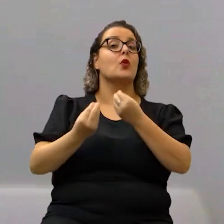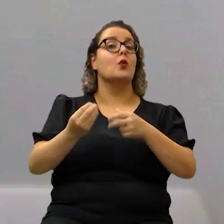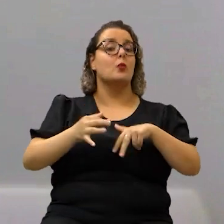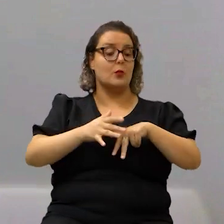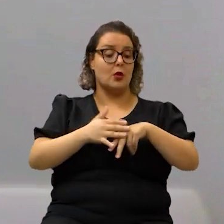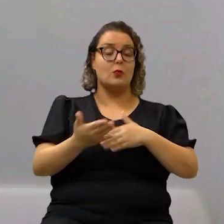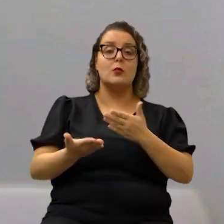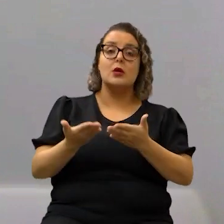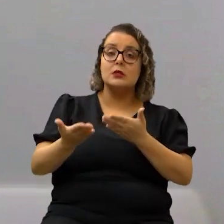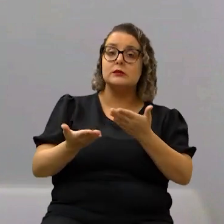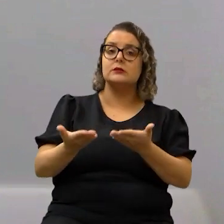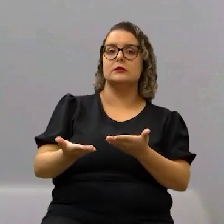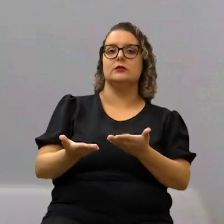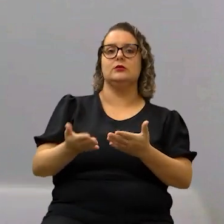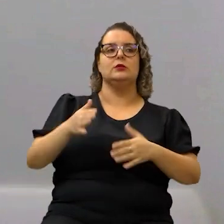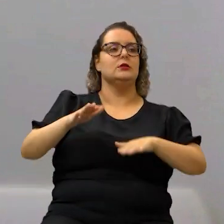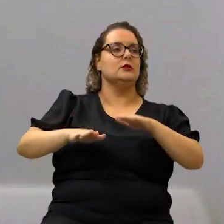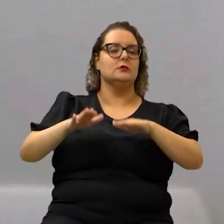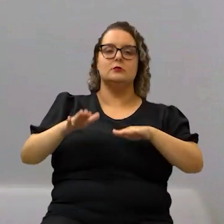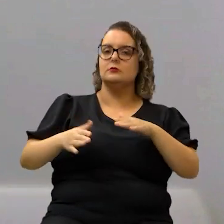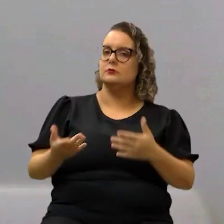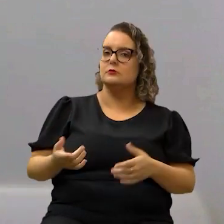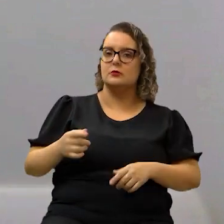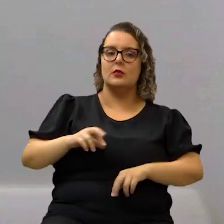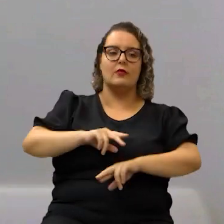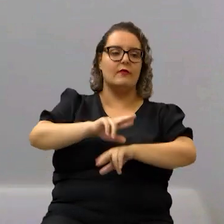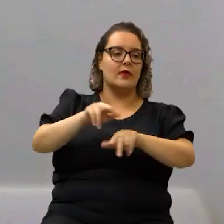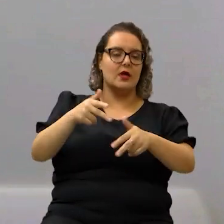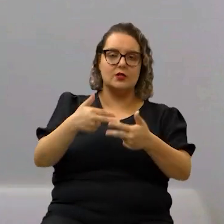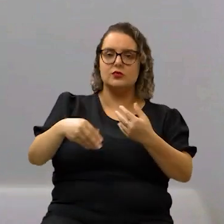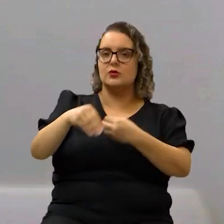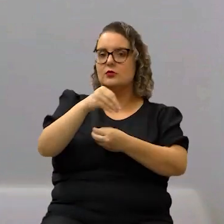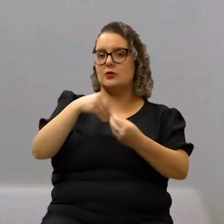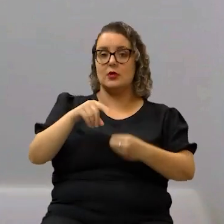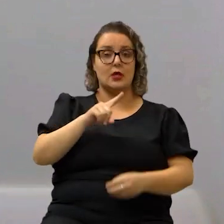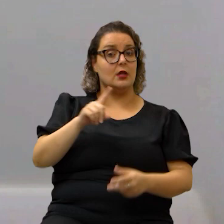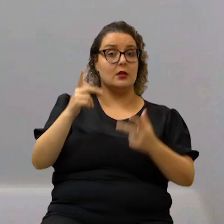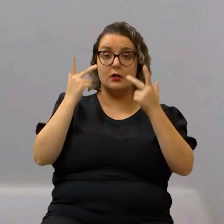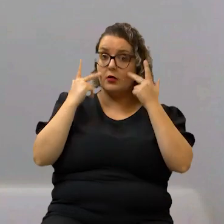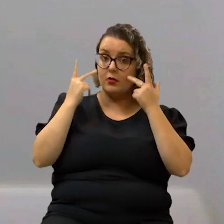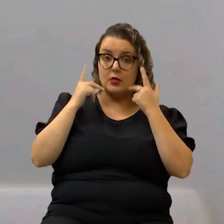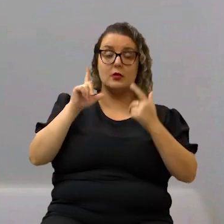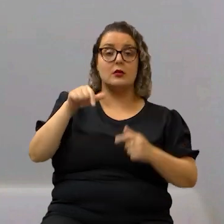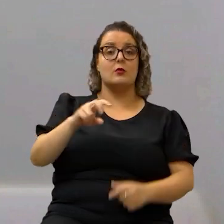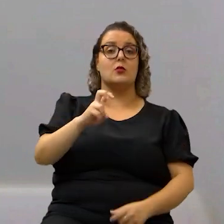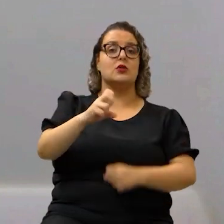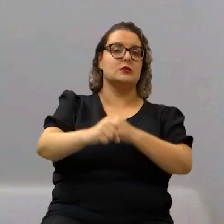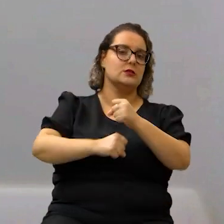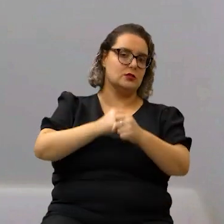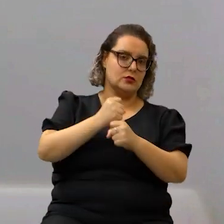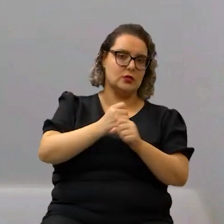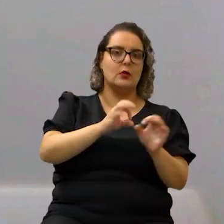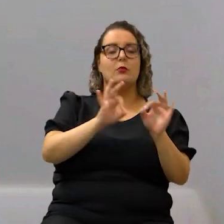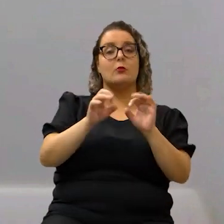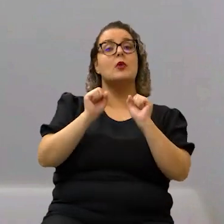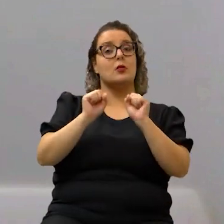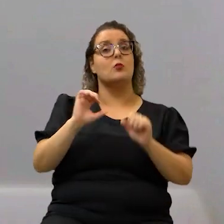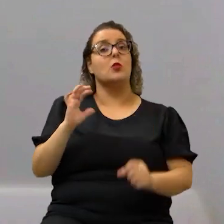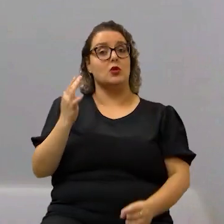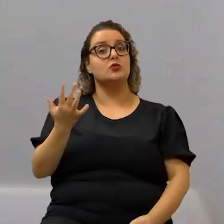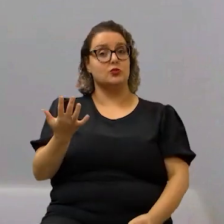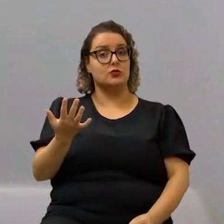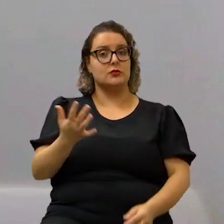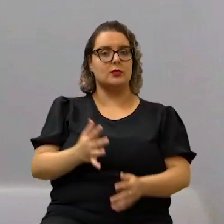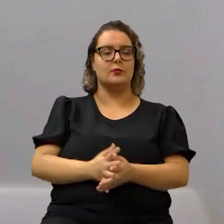modo como essa paciente tratou, depende de uma série de fatores. E isso não é comum após 5 anos de acompanhamento, mas